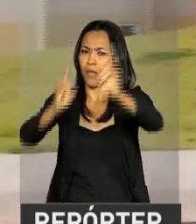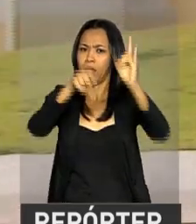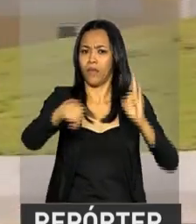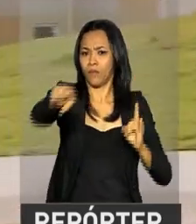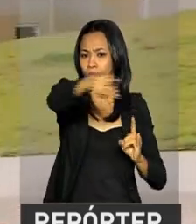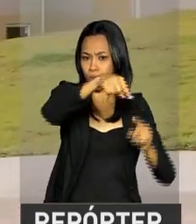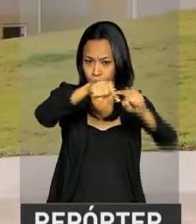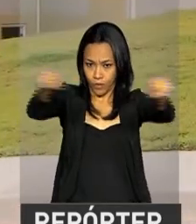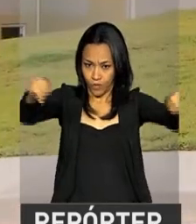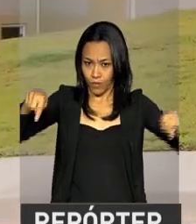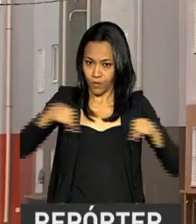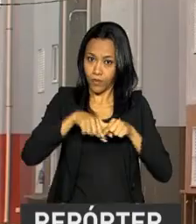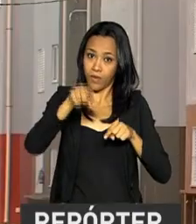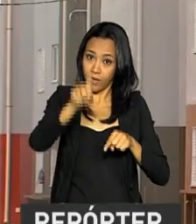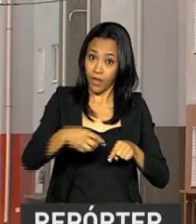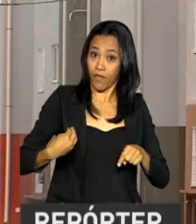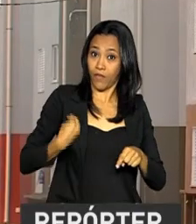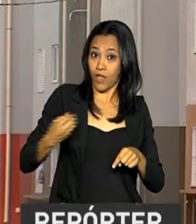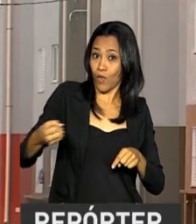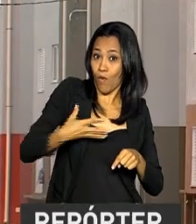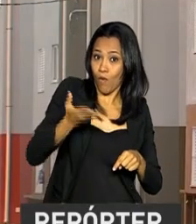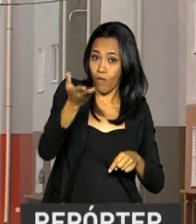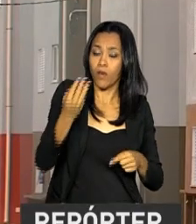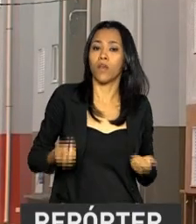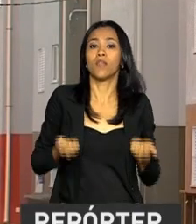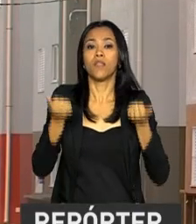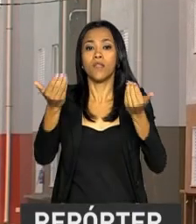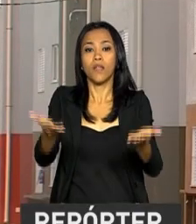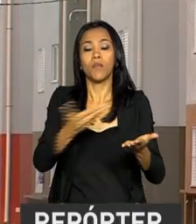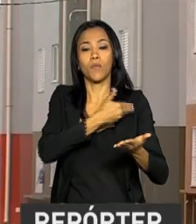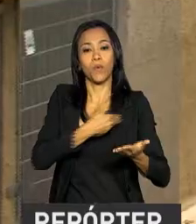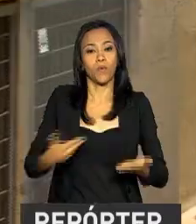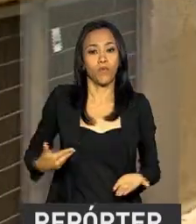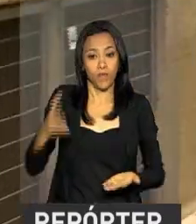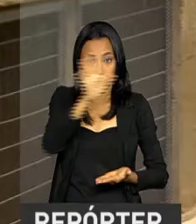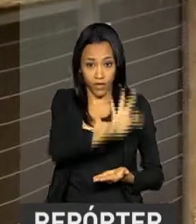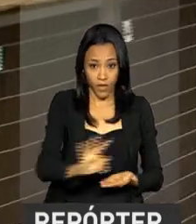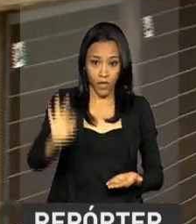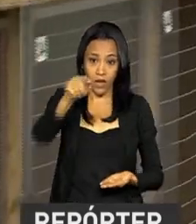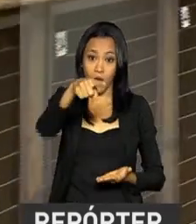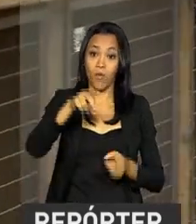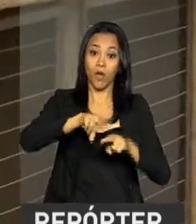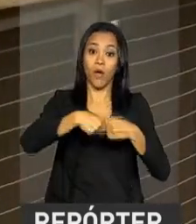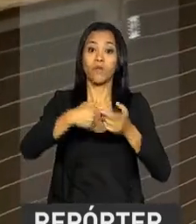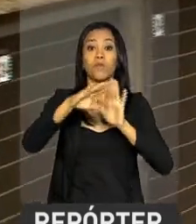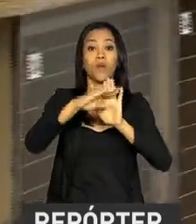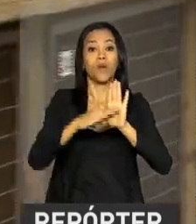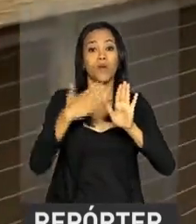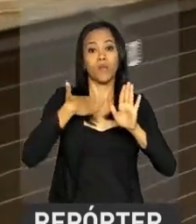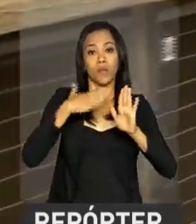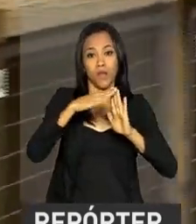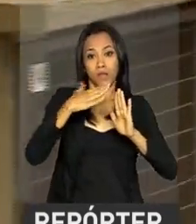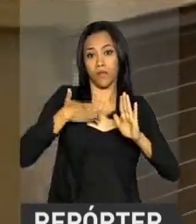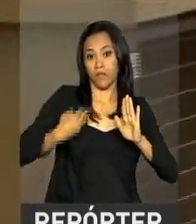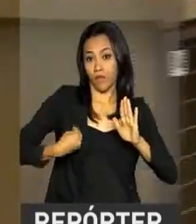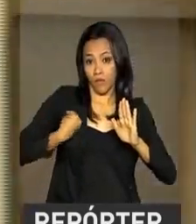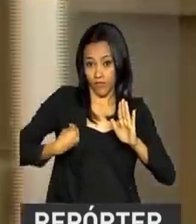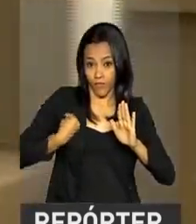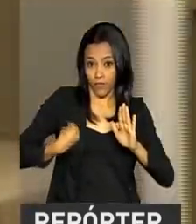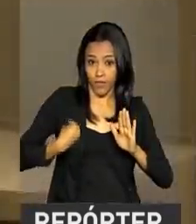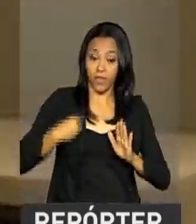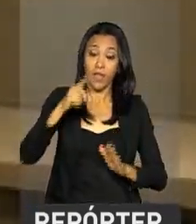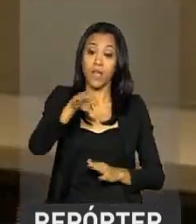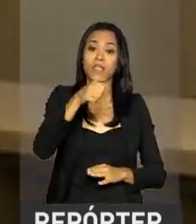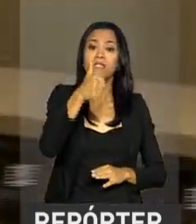do residencial Vida Nova, entregues pelo governo federal por meio do programa Minha Casa Minha Vida em Americana, a